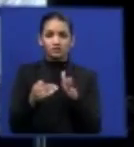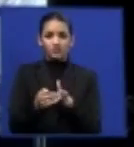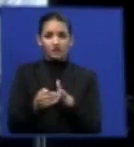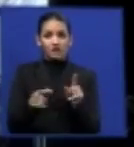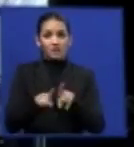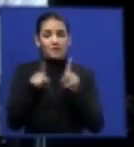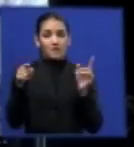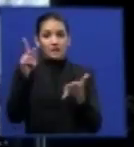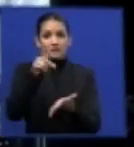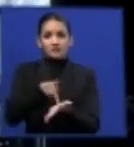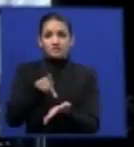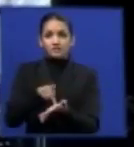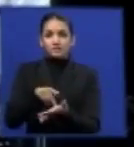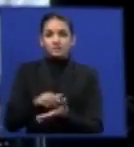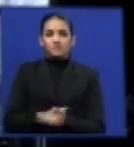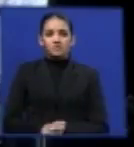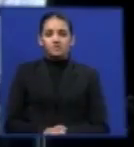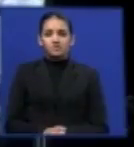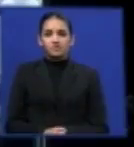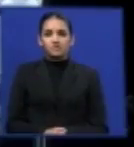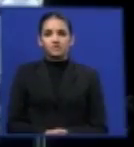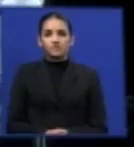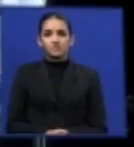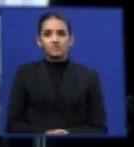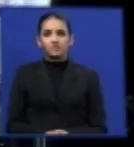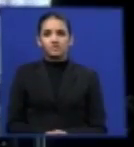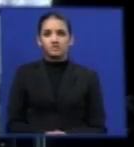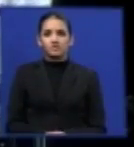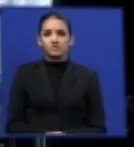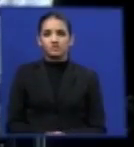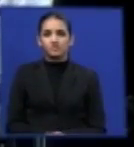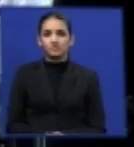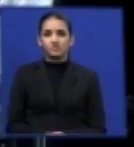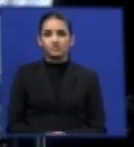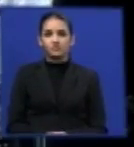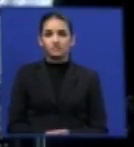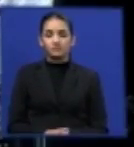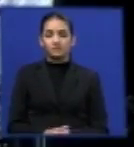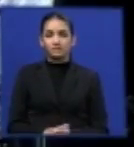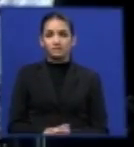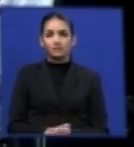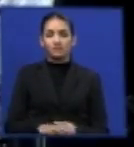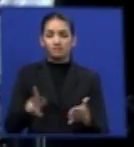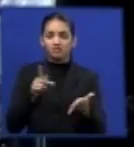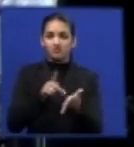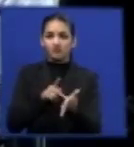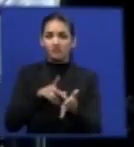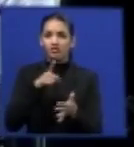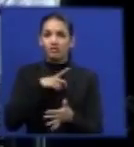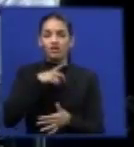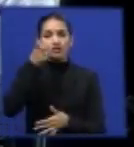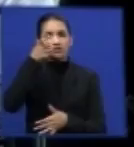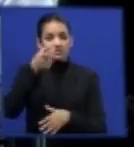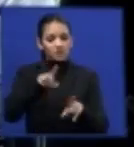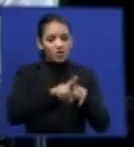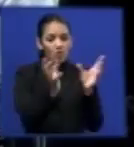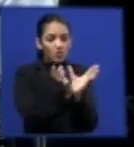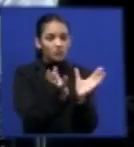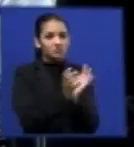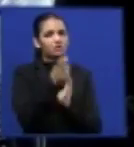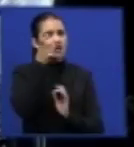realidade eh nós temos um interesse eh de um grupo